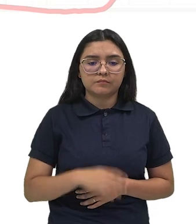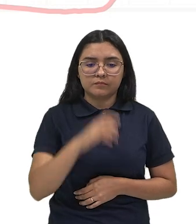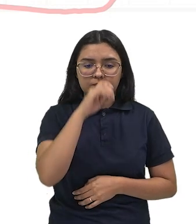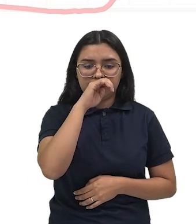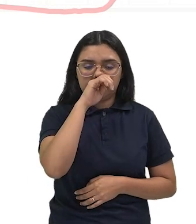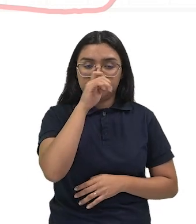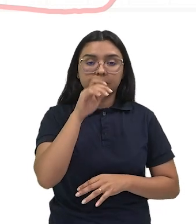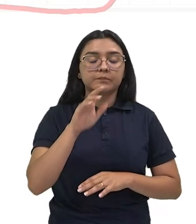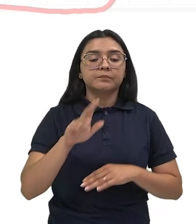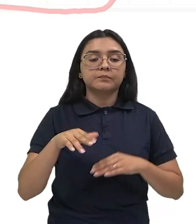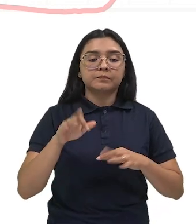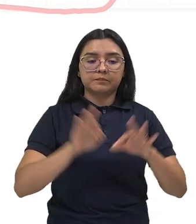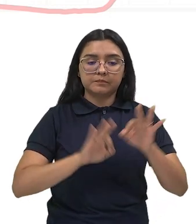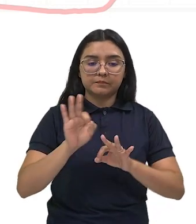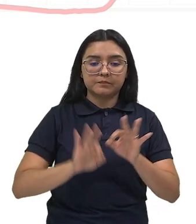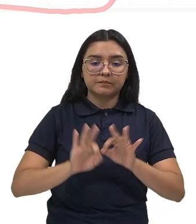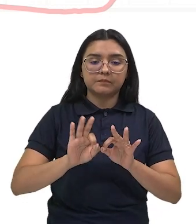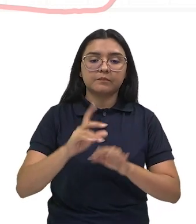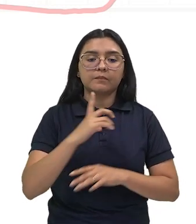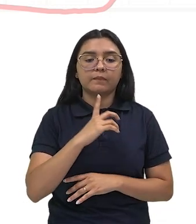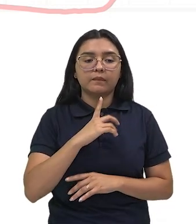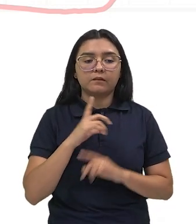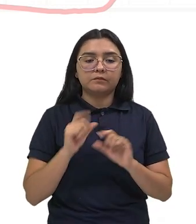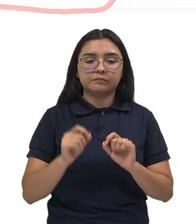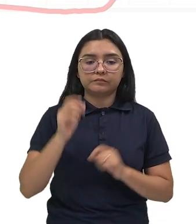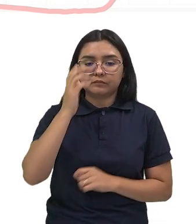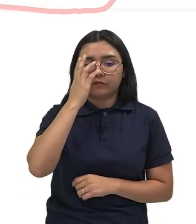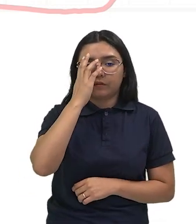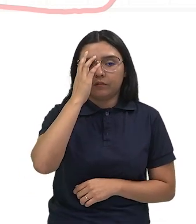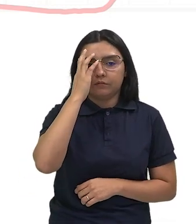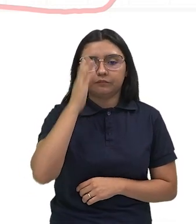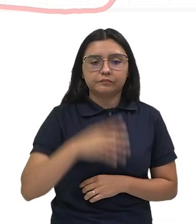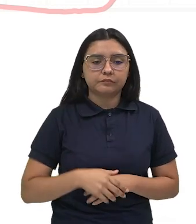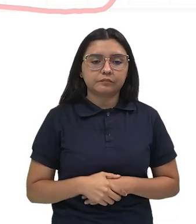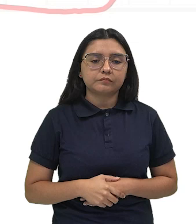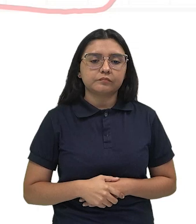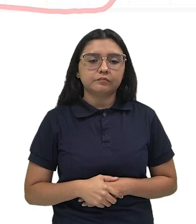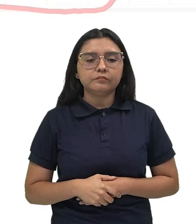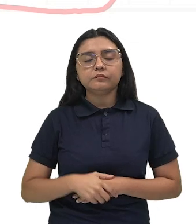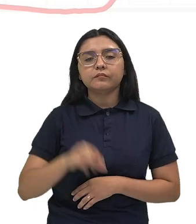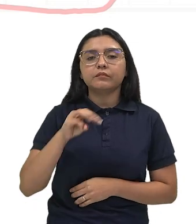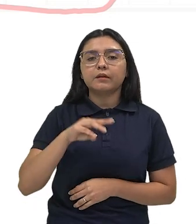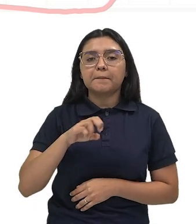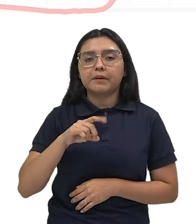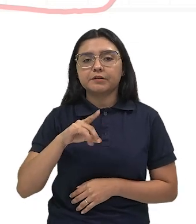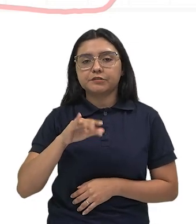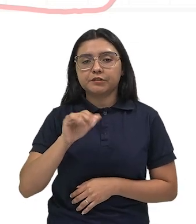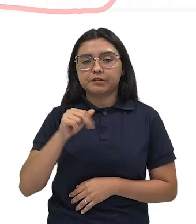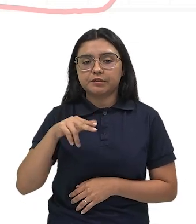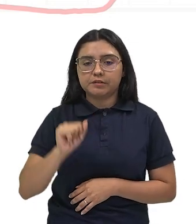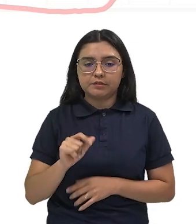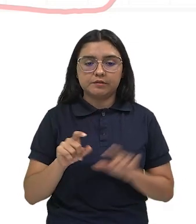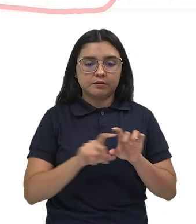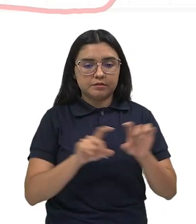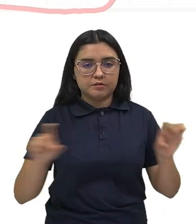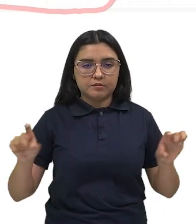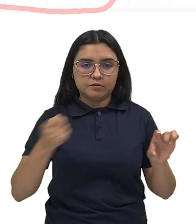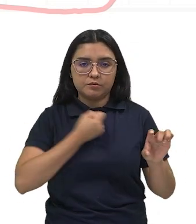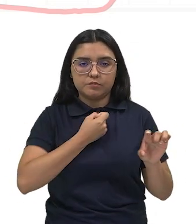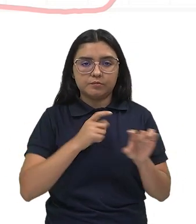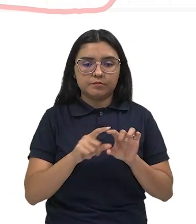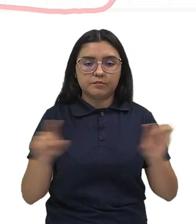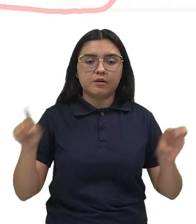depois dessa organização, eu tenho o seguinte, ora, a mediana, né, desse rol aí